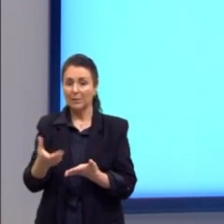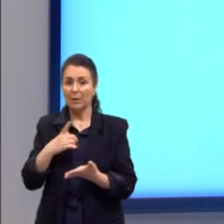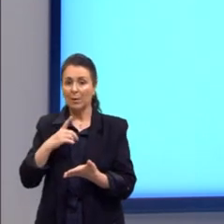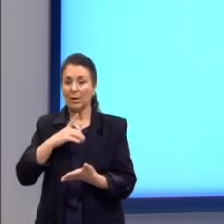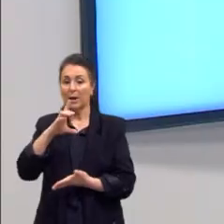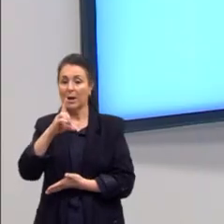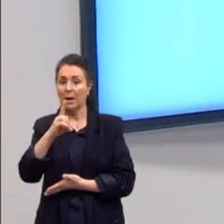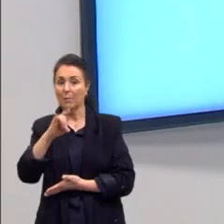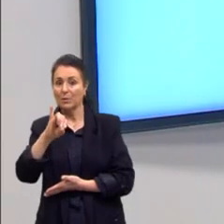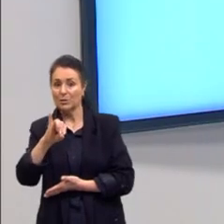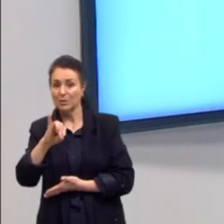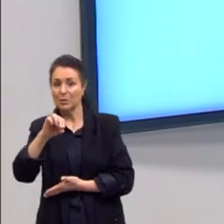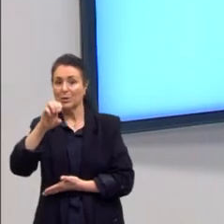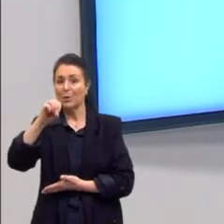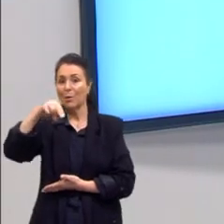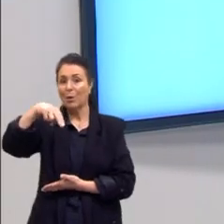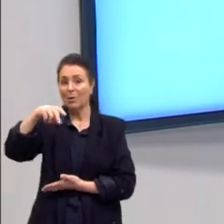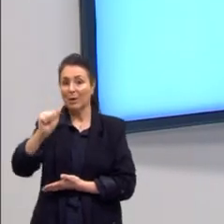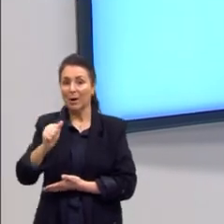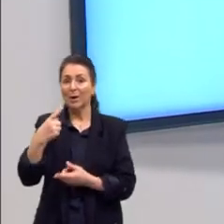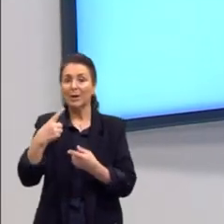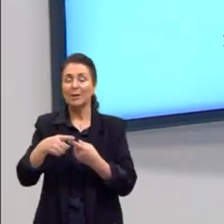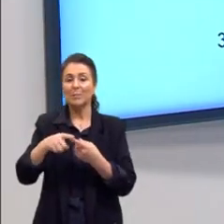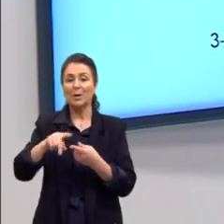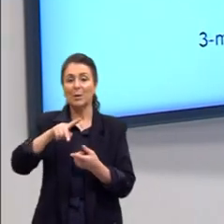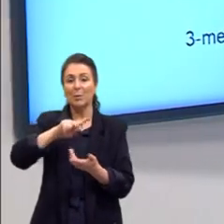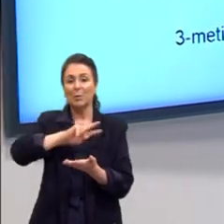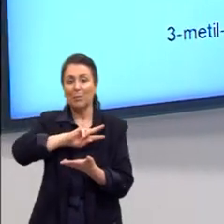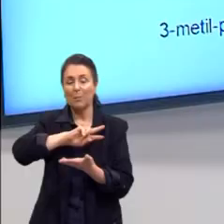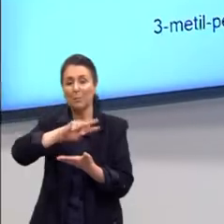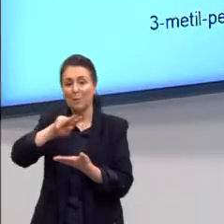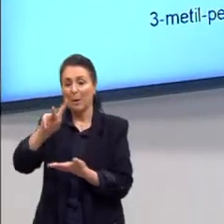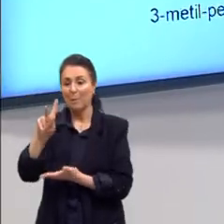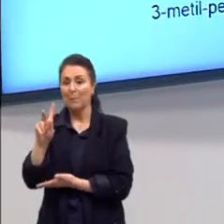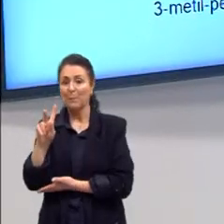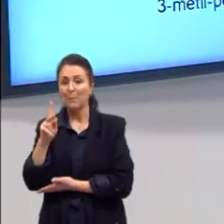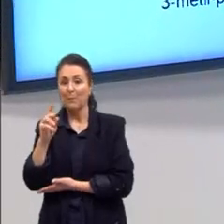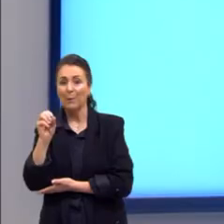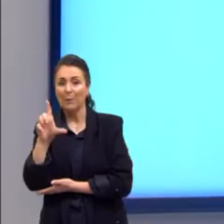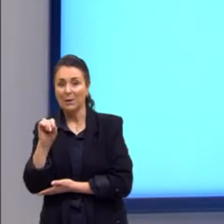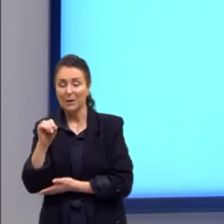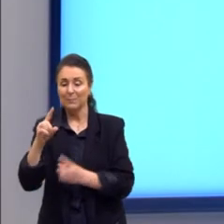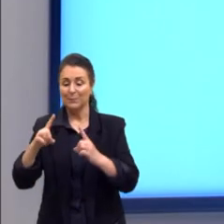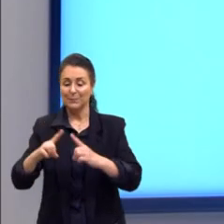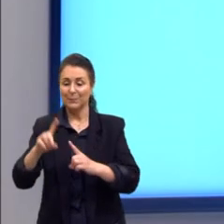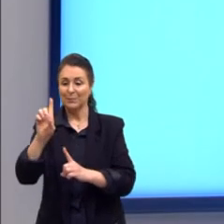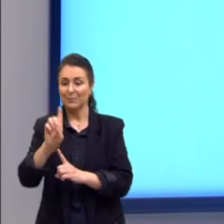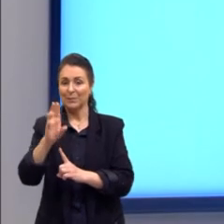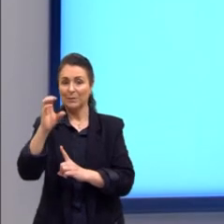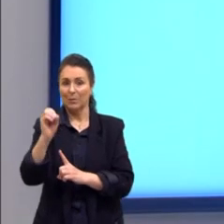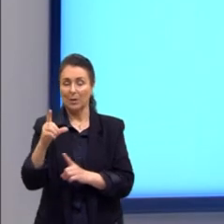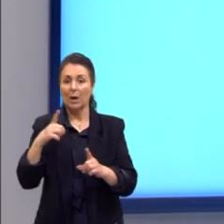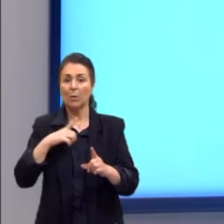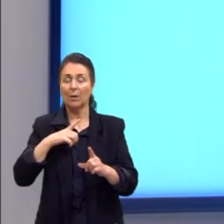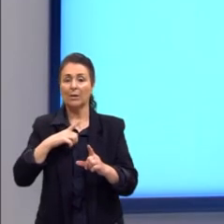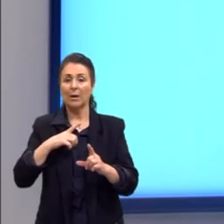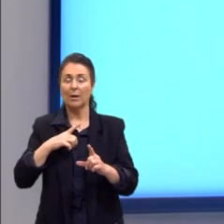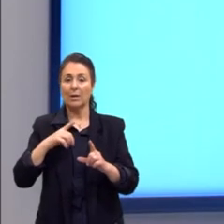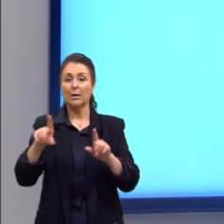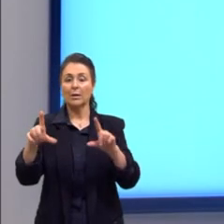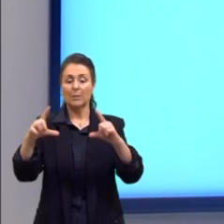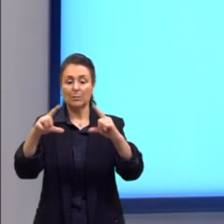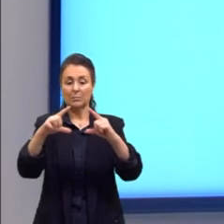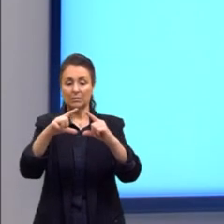um Jhow não porque é uma Polis e tona aqui quando apresenta uma insaturação tá a